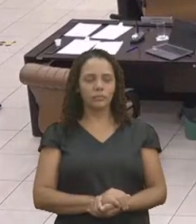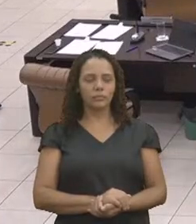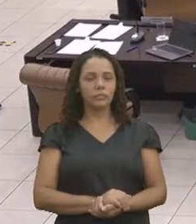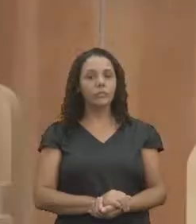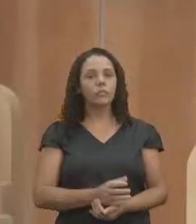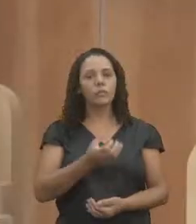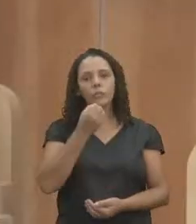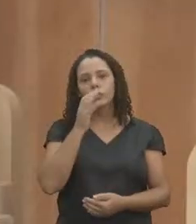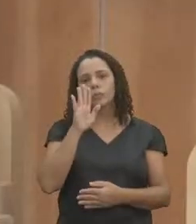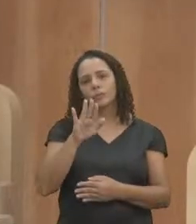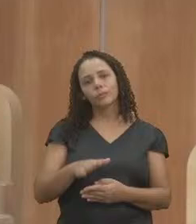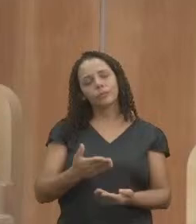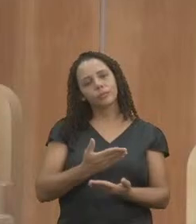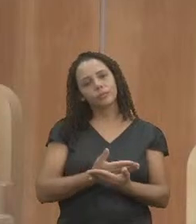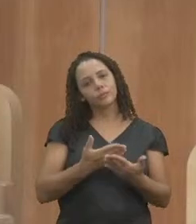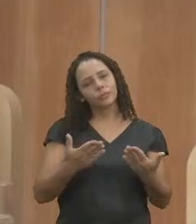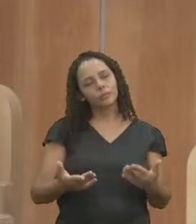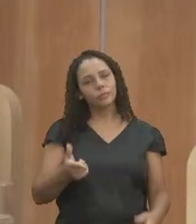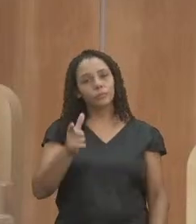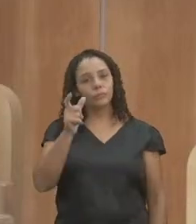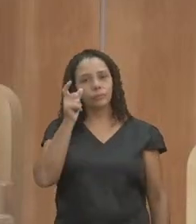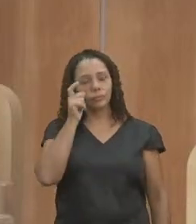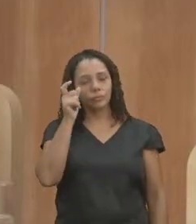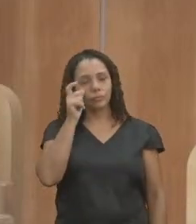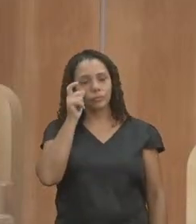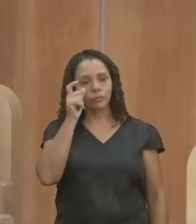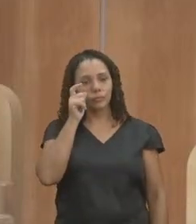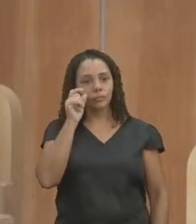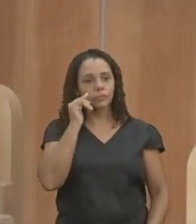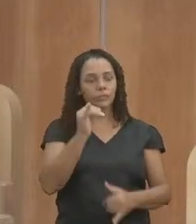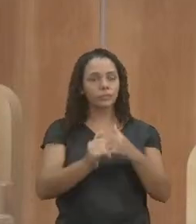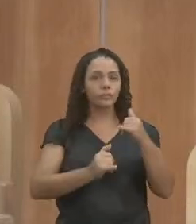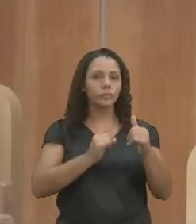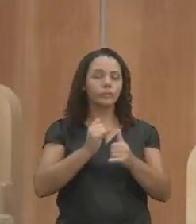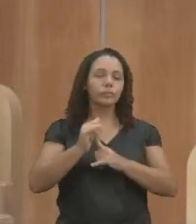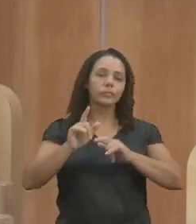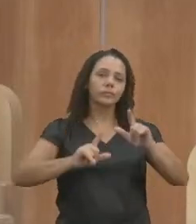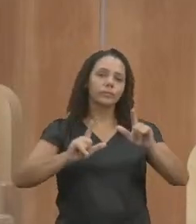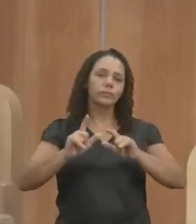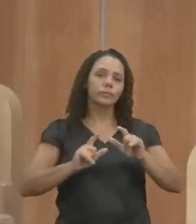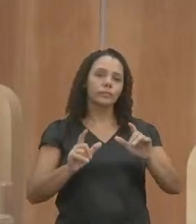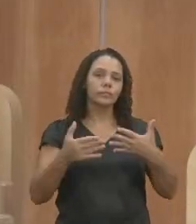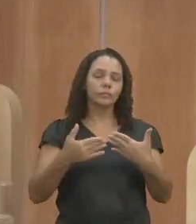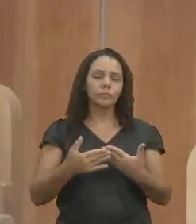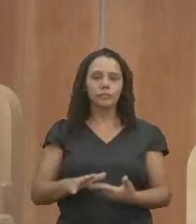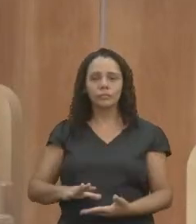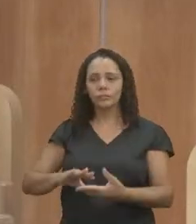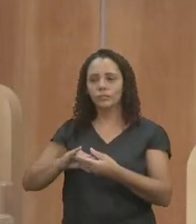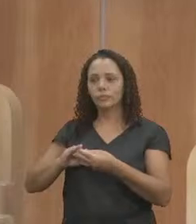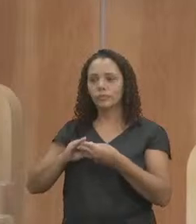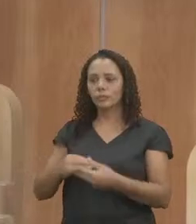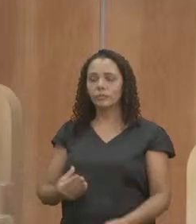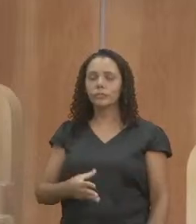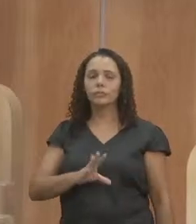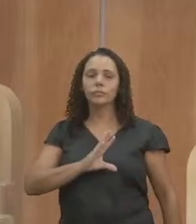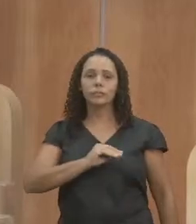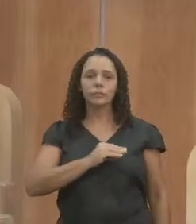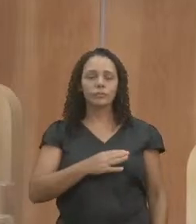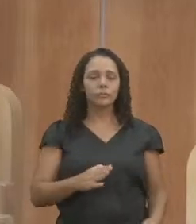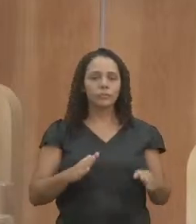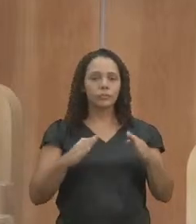Boa tarde a todos vocês que nos acompanham pela internet, pela TV Câmara. Quero cumprimentar aqui os funcionários da casa,